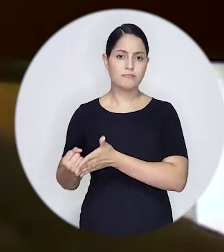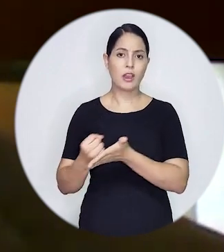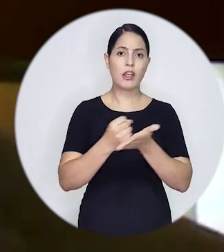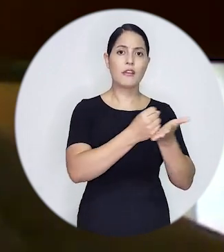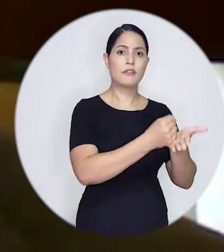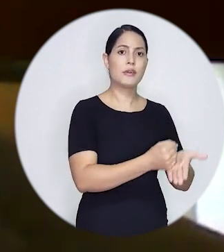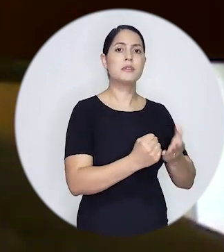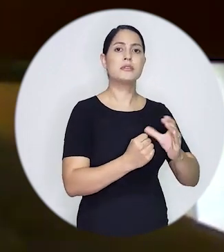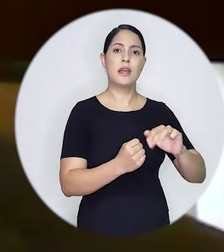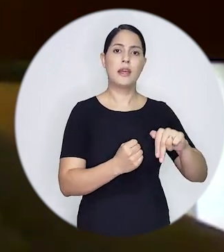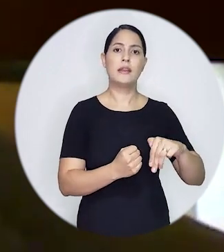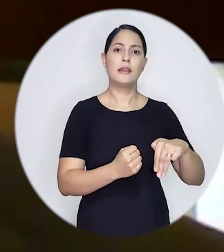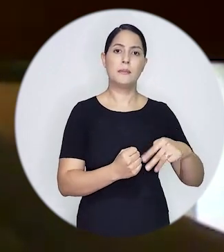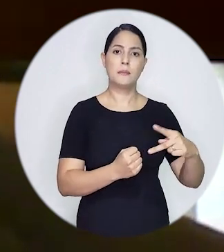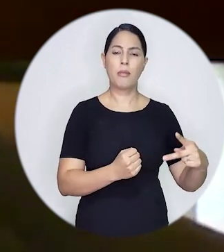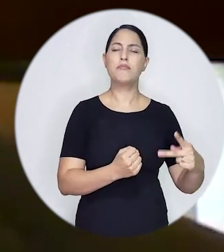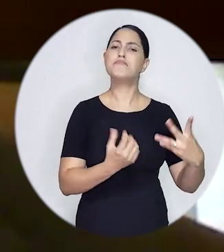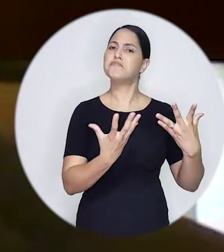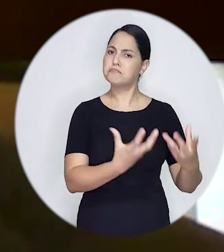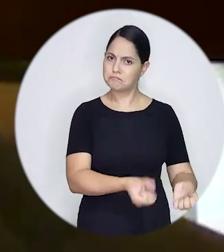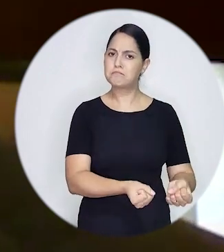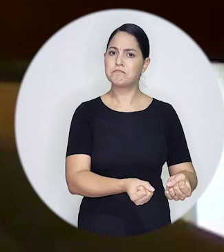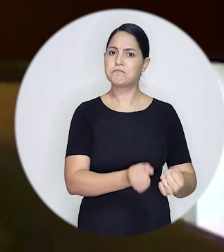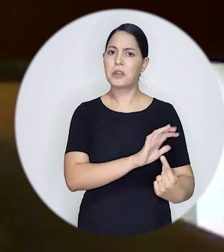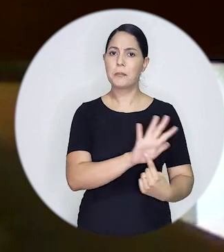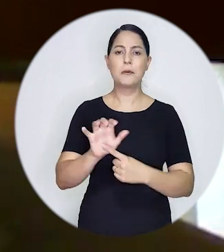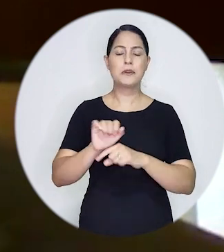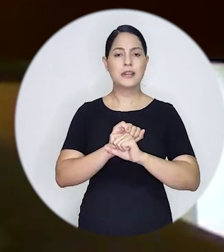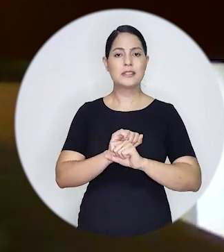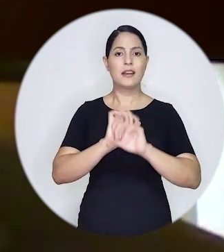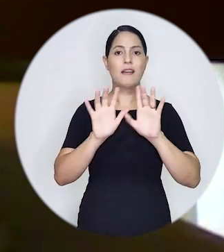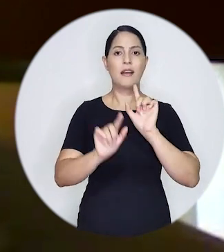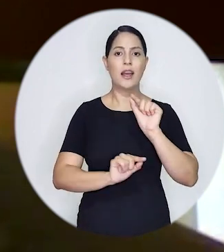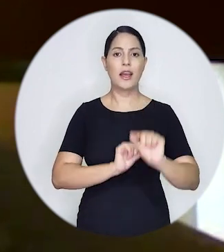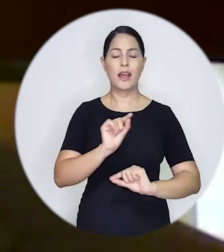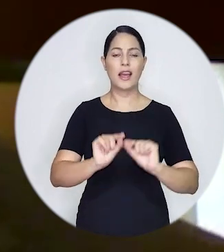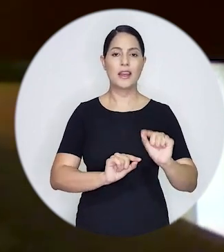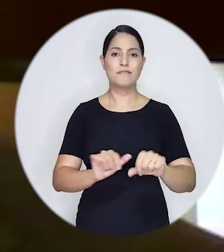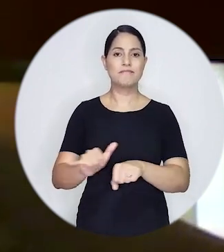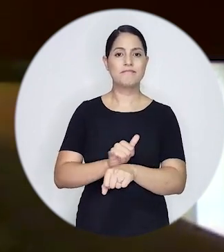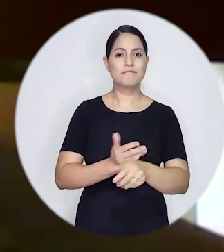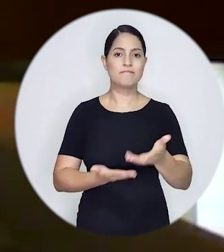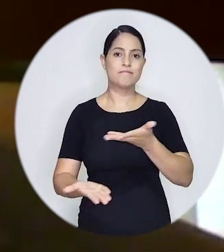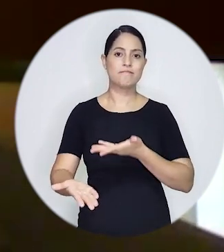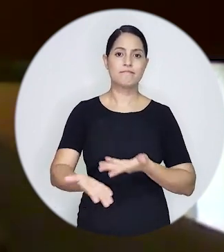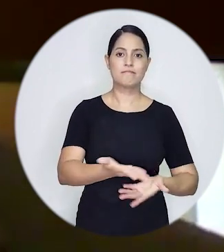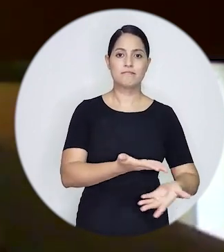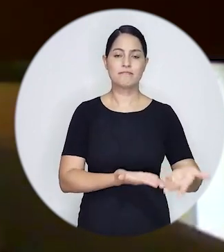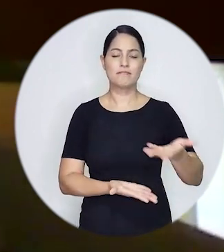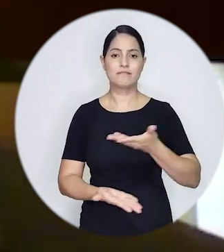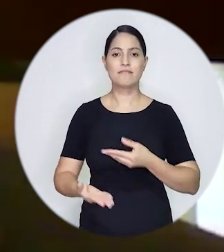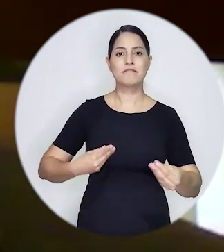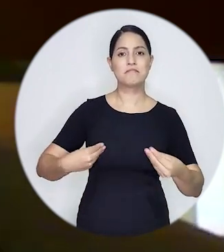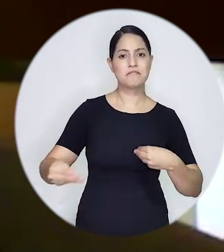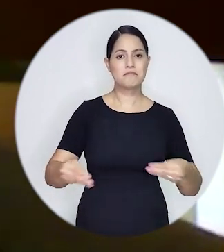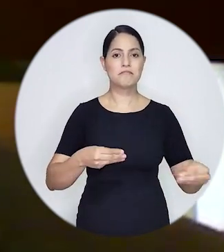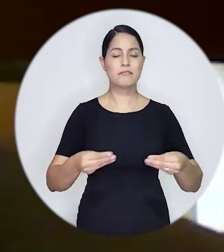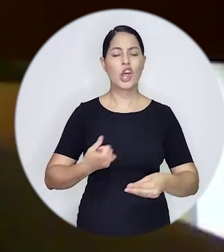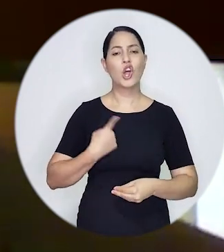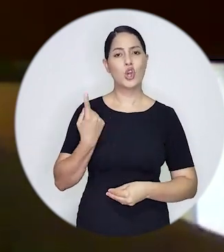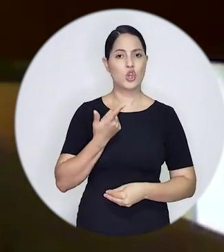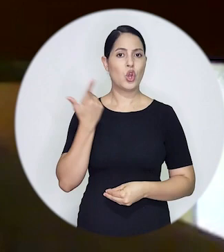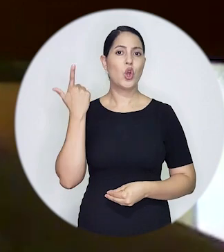será demandado ou processado perante o CNMP. Então, o que nós queremos não é isso. O que nós queremos é um clima